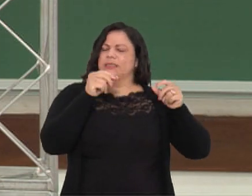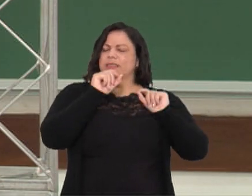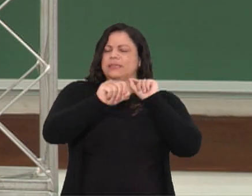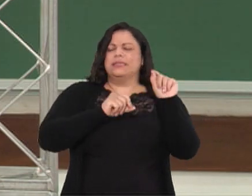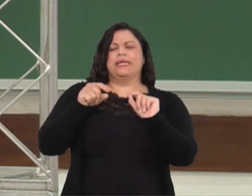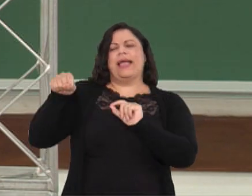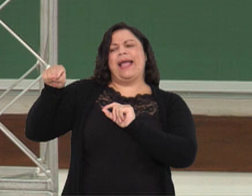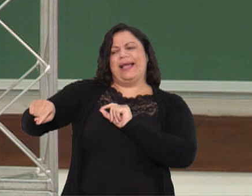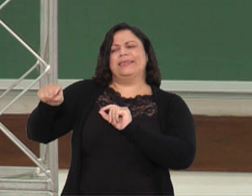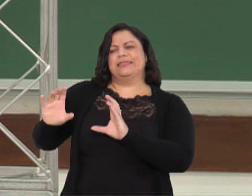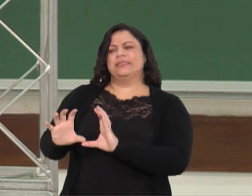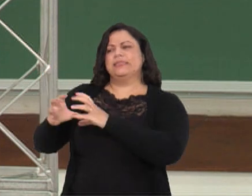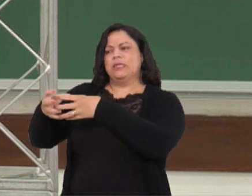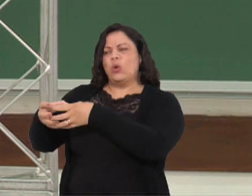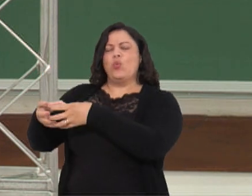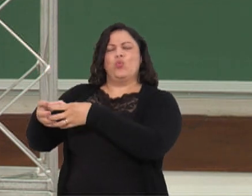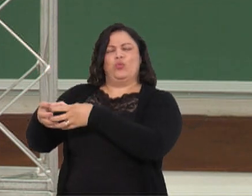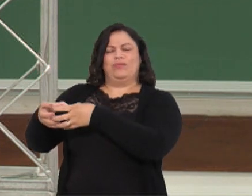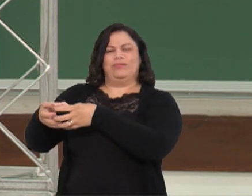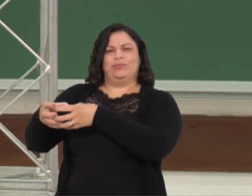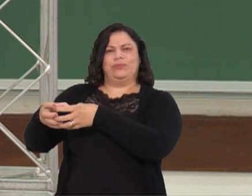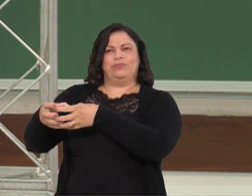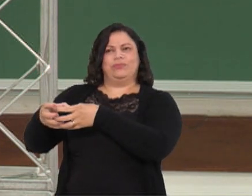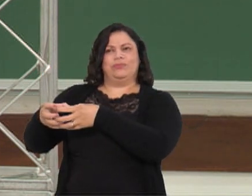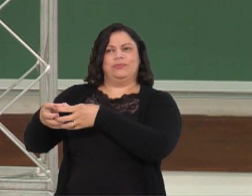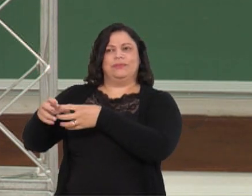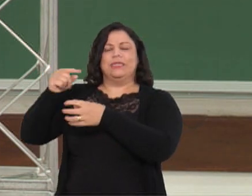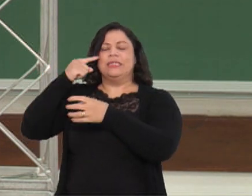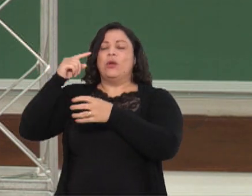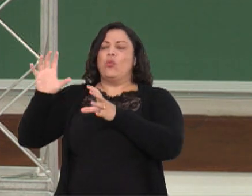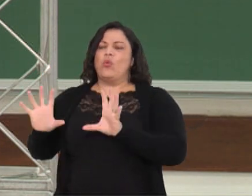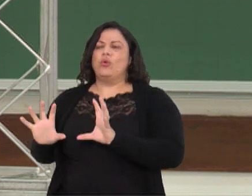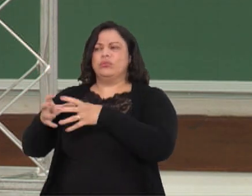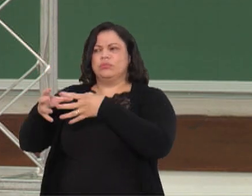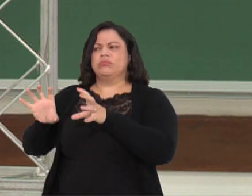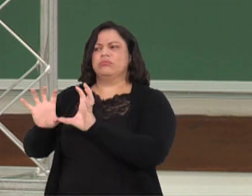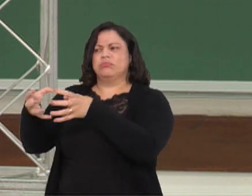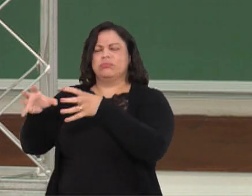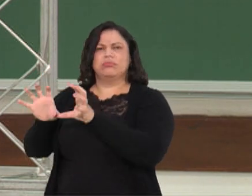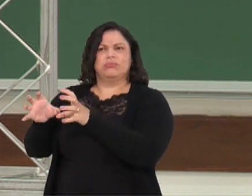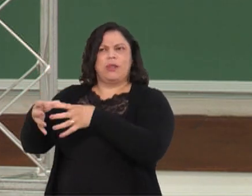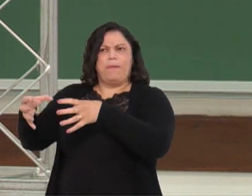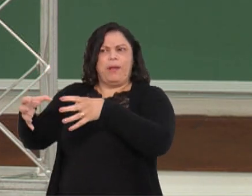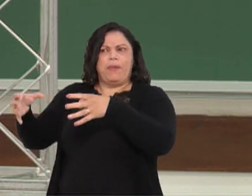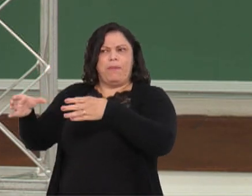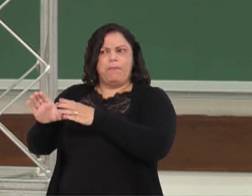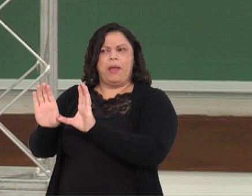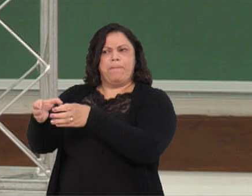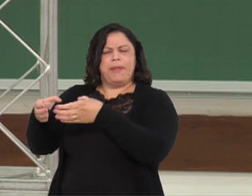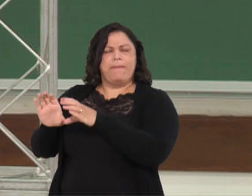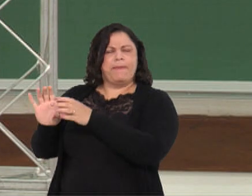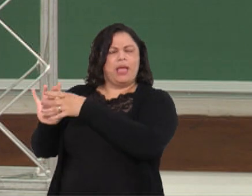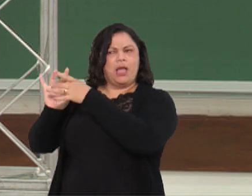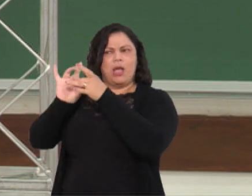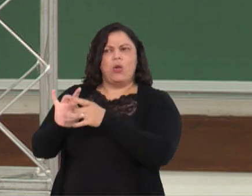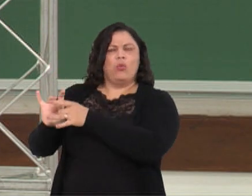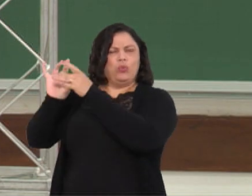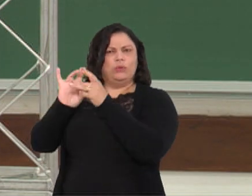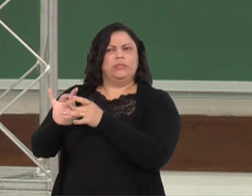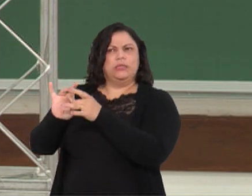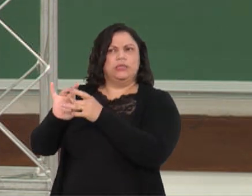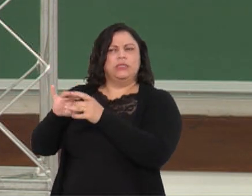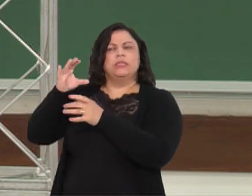sim se unir e se juntar e conseguir ter uma consciência de classe e perceber que em algum momento